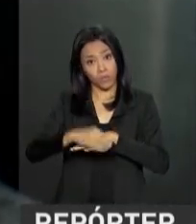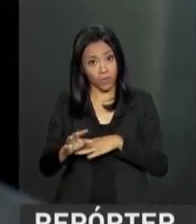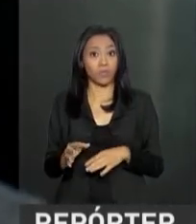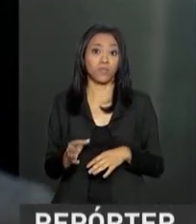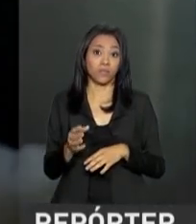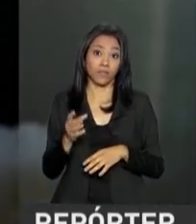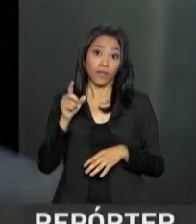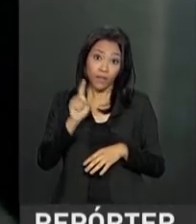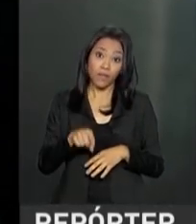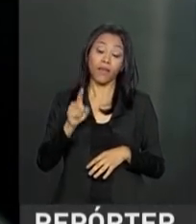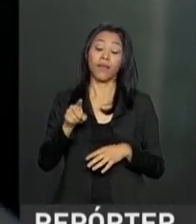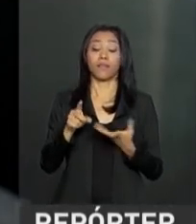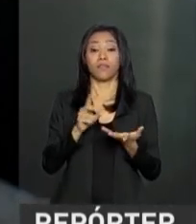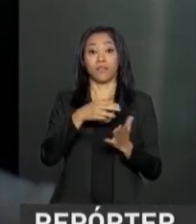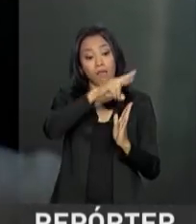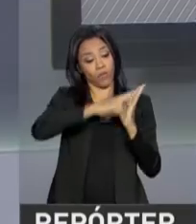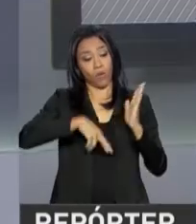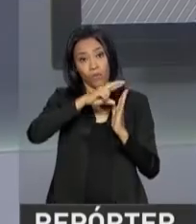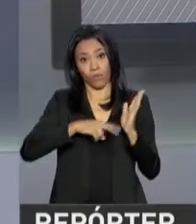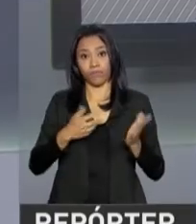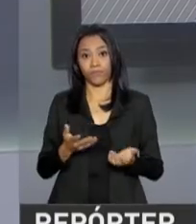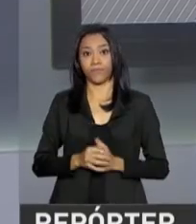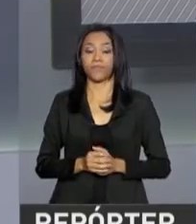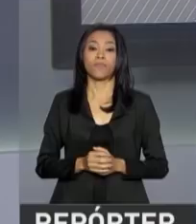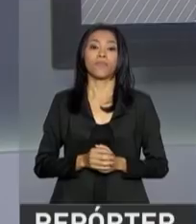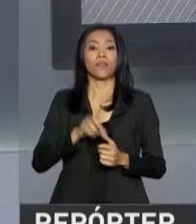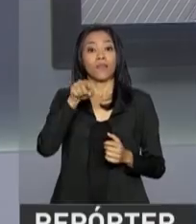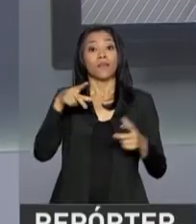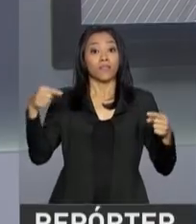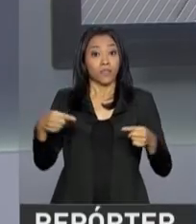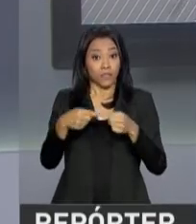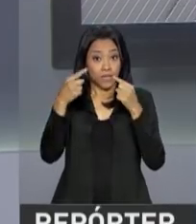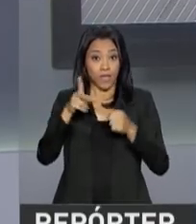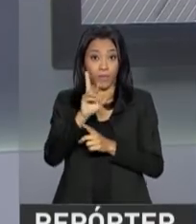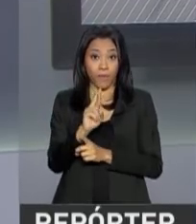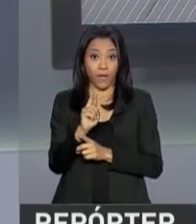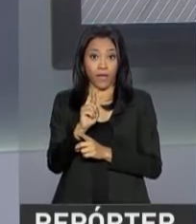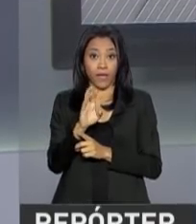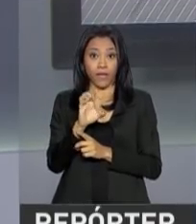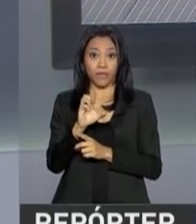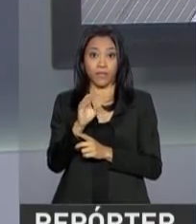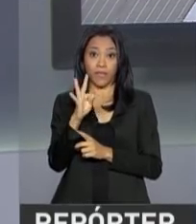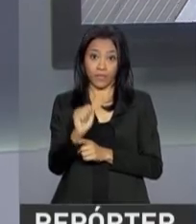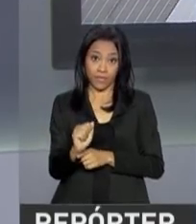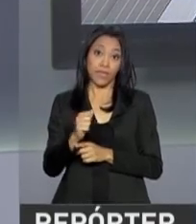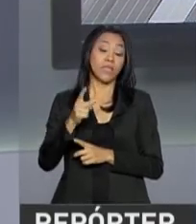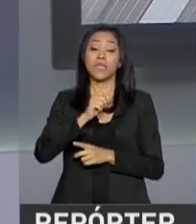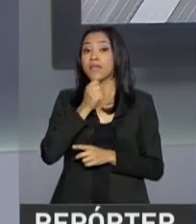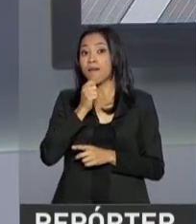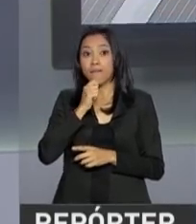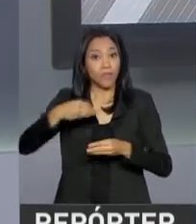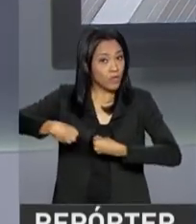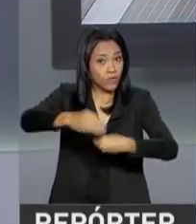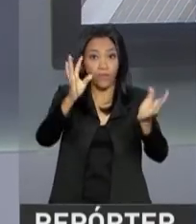fragmentada c diferentes relatórios de acordo com a receita os empregadores que não enviarem as informações dentro do